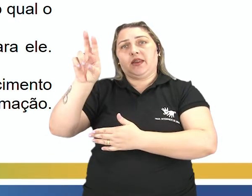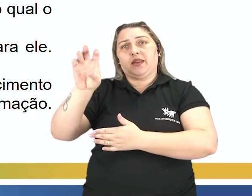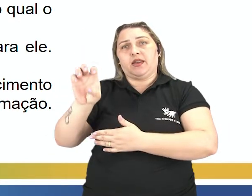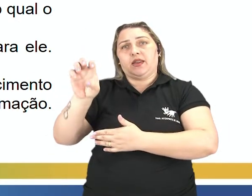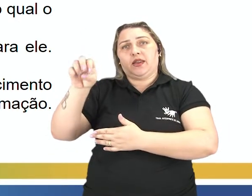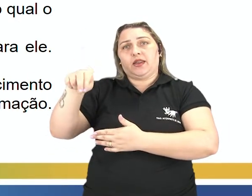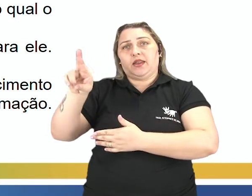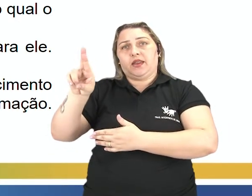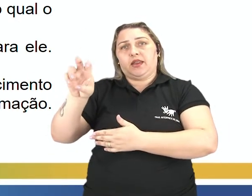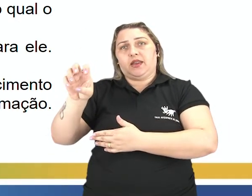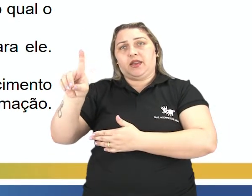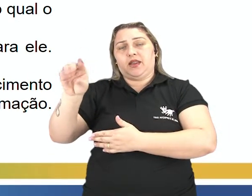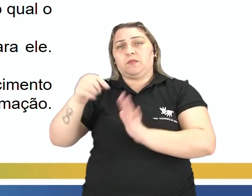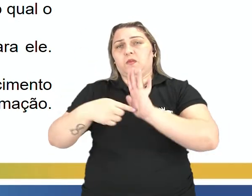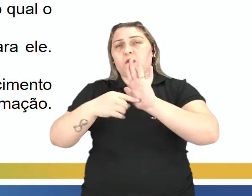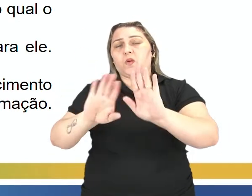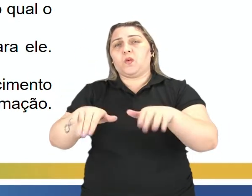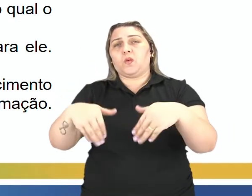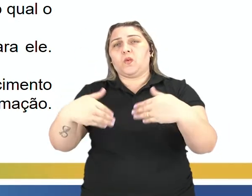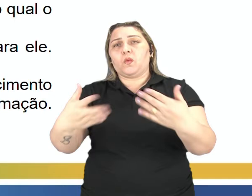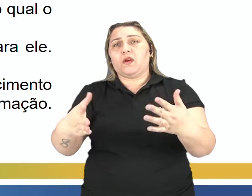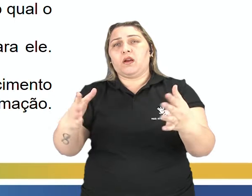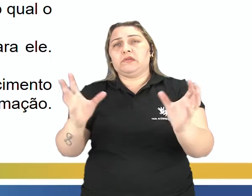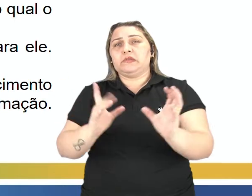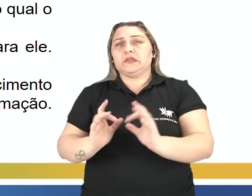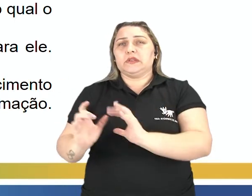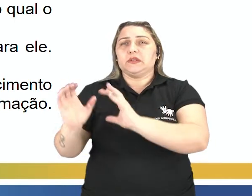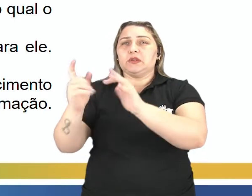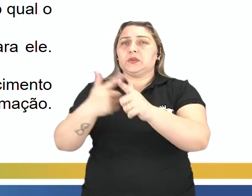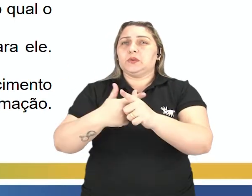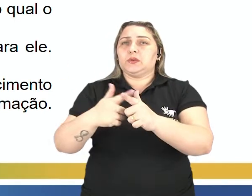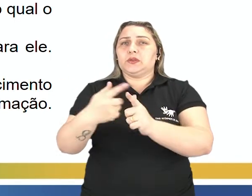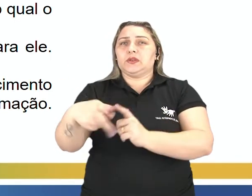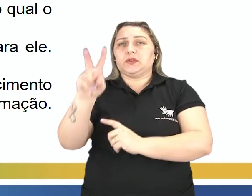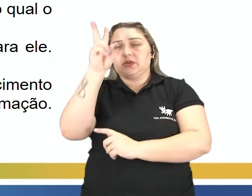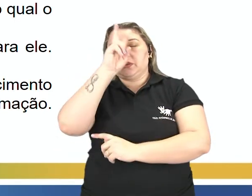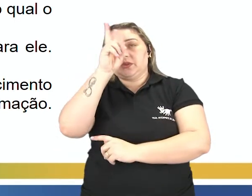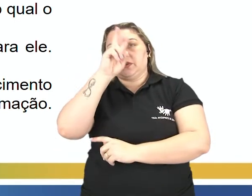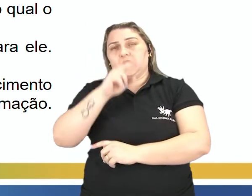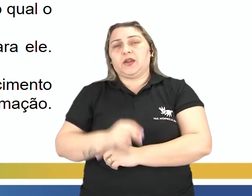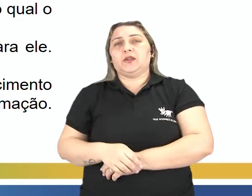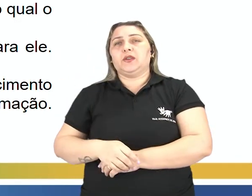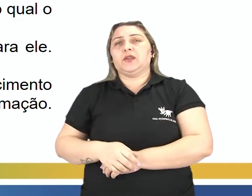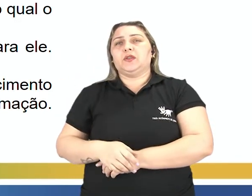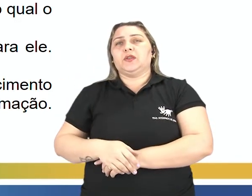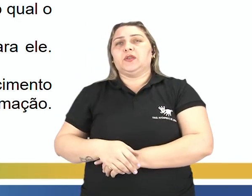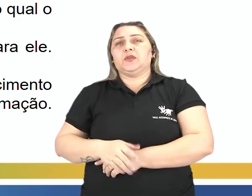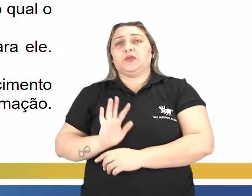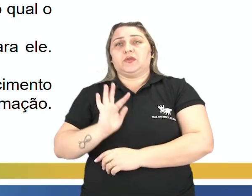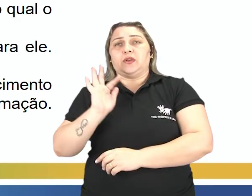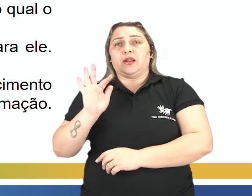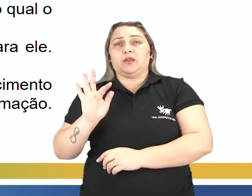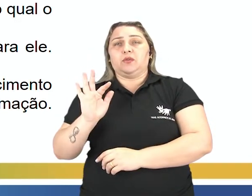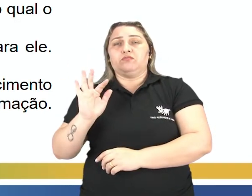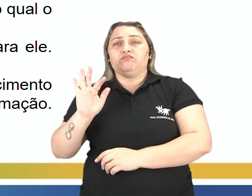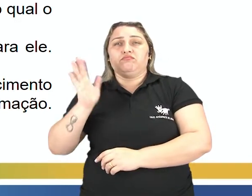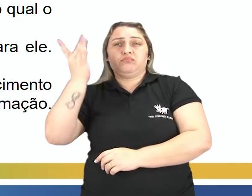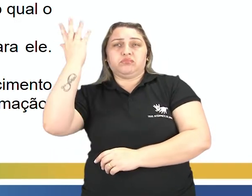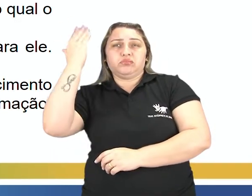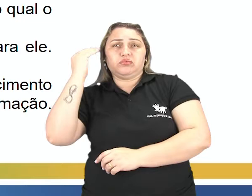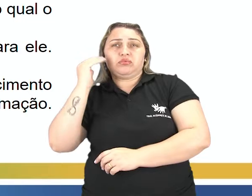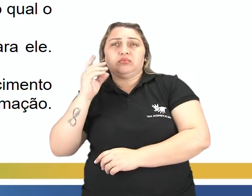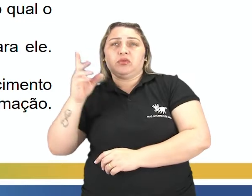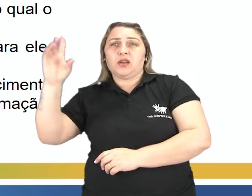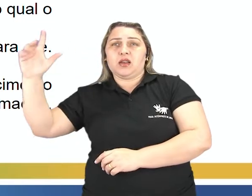mostrar para o leitor o enredo, expondo qual é o conflito da sua história. Por